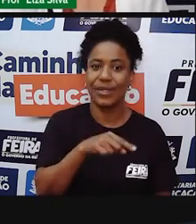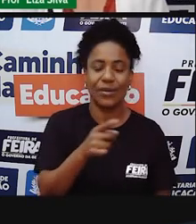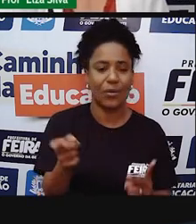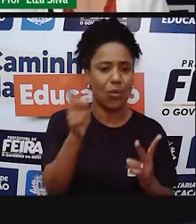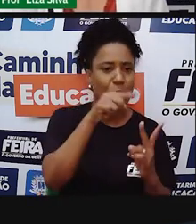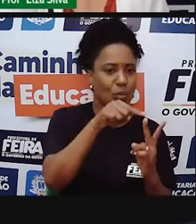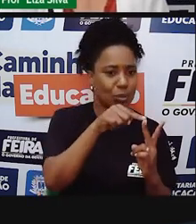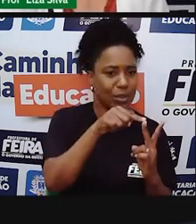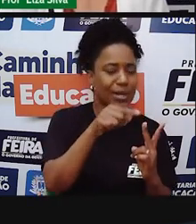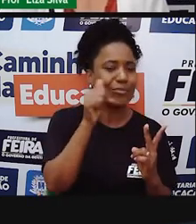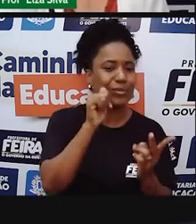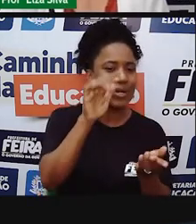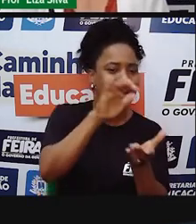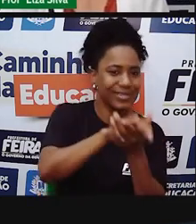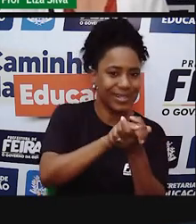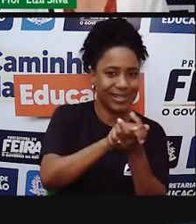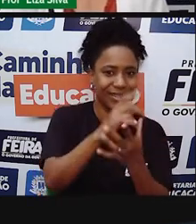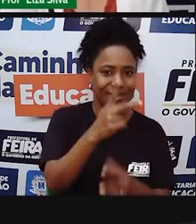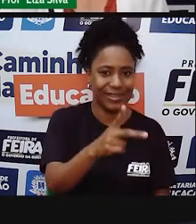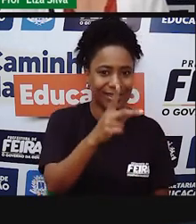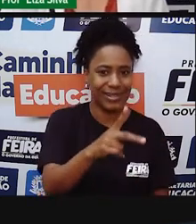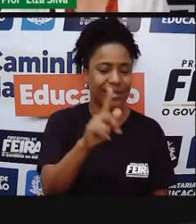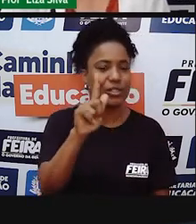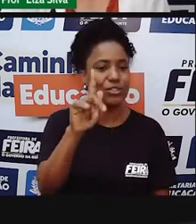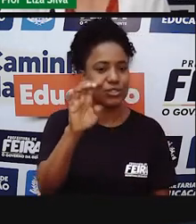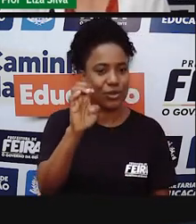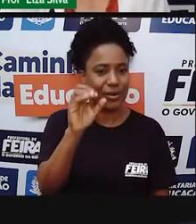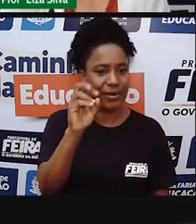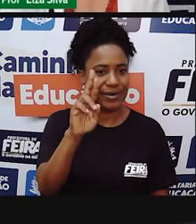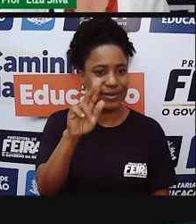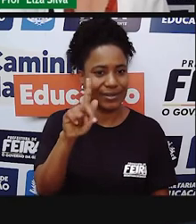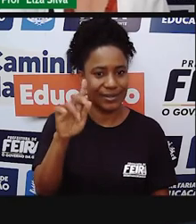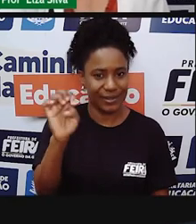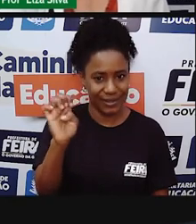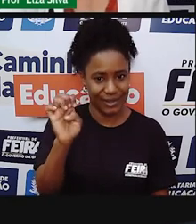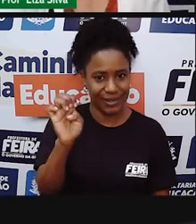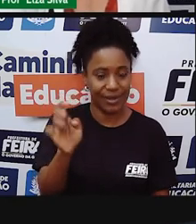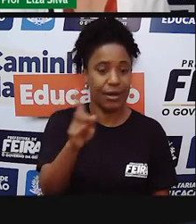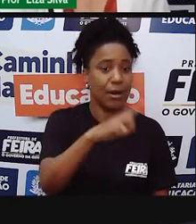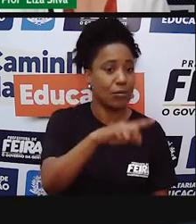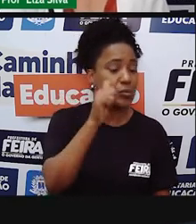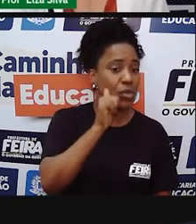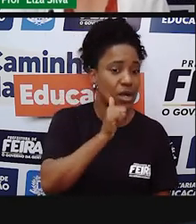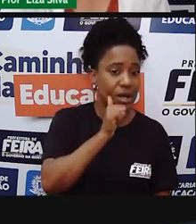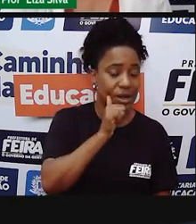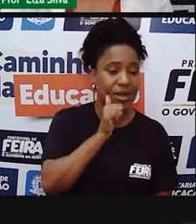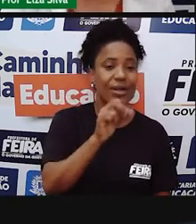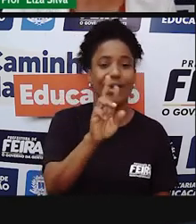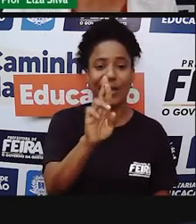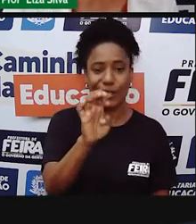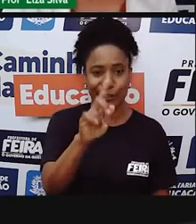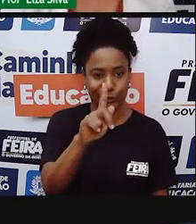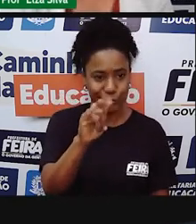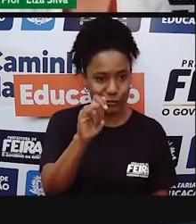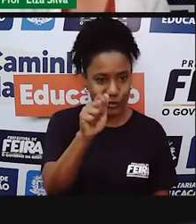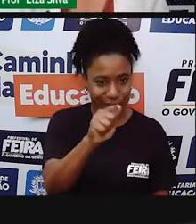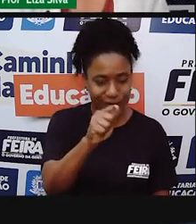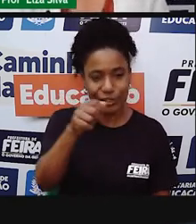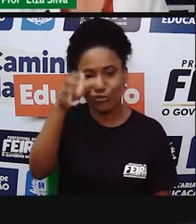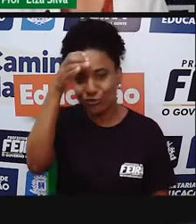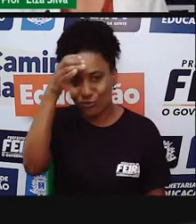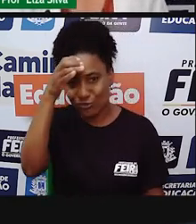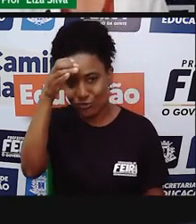aunt. Então, nós temos aqui o George, que é o uncle, e Regina,